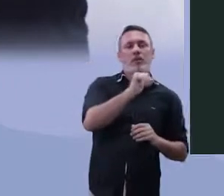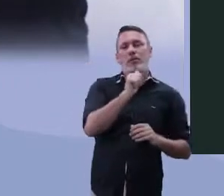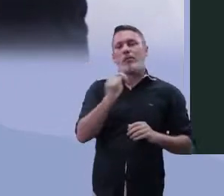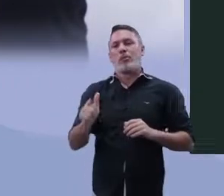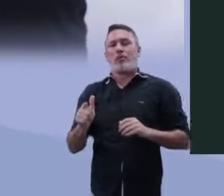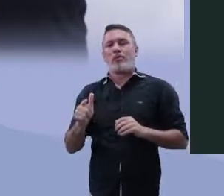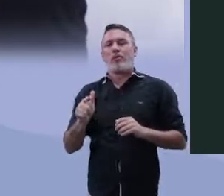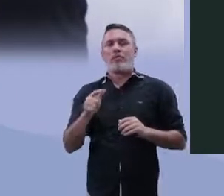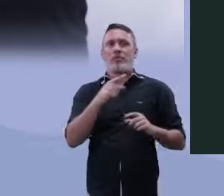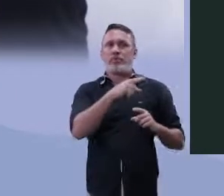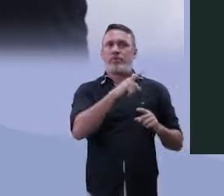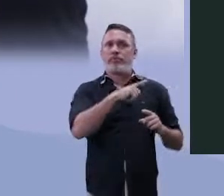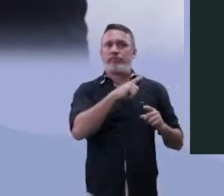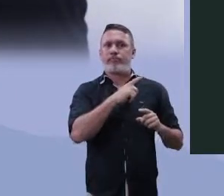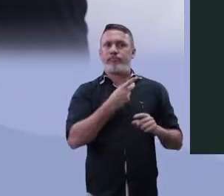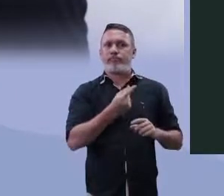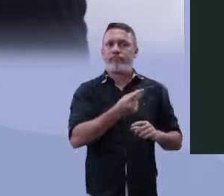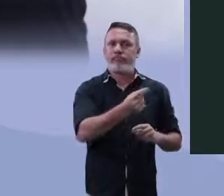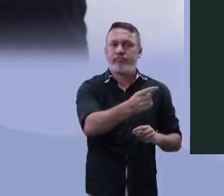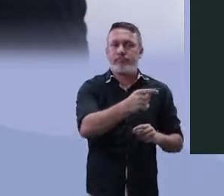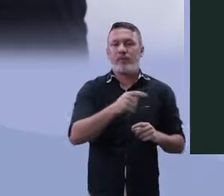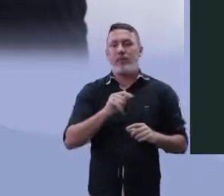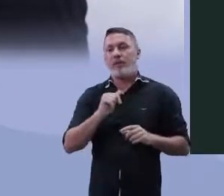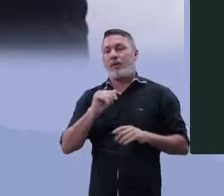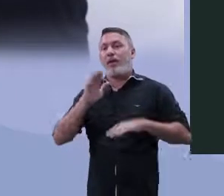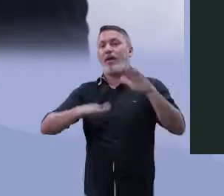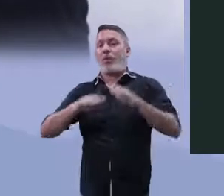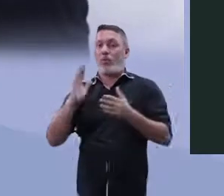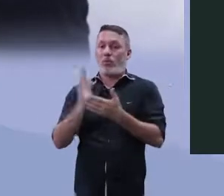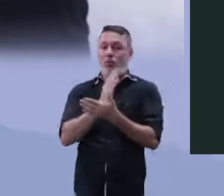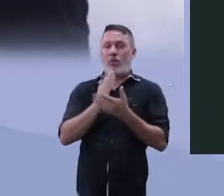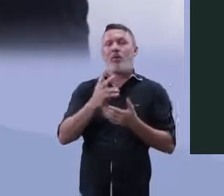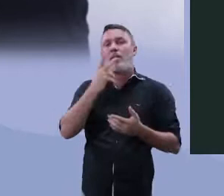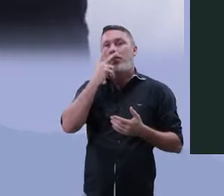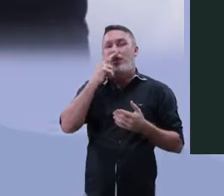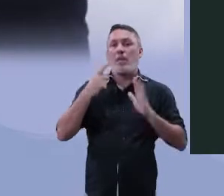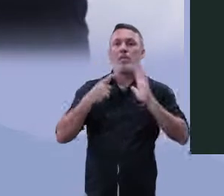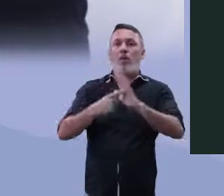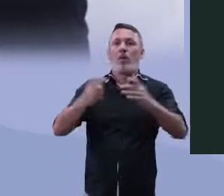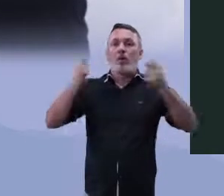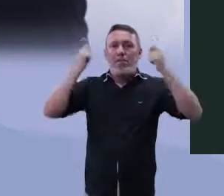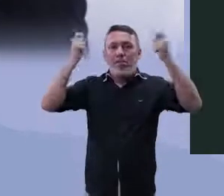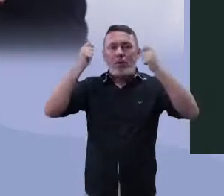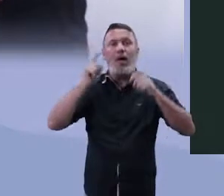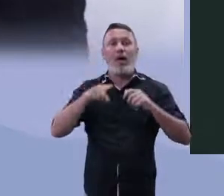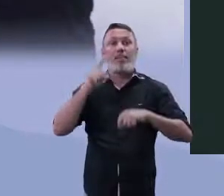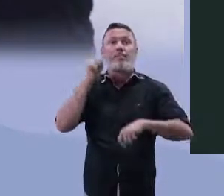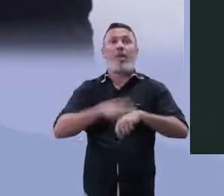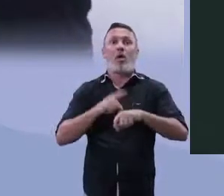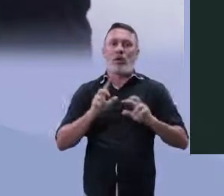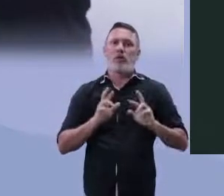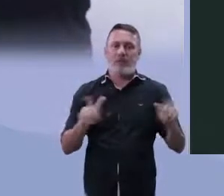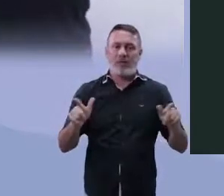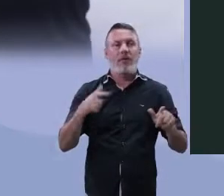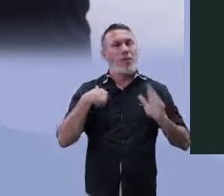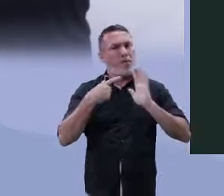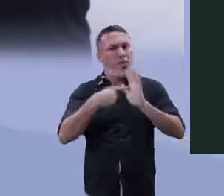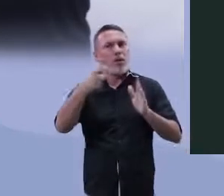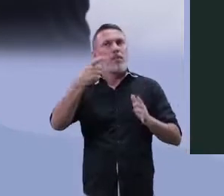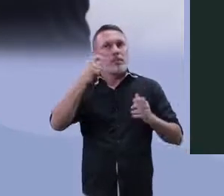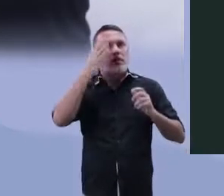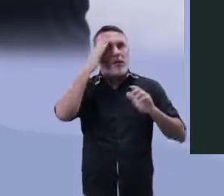esses grupos espontâneos que se reúnem para o atendimento de demandas imediatas. Então, a diferença que